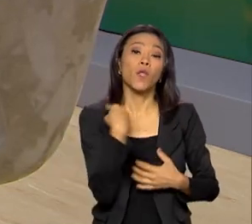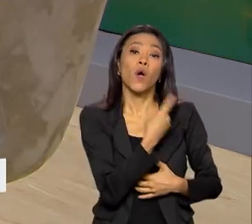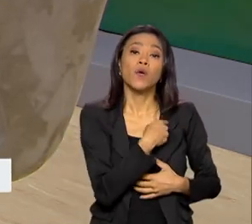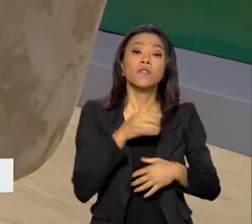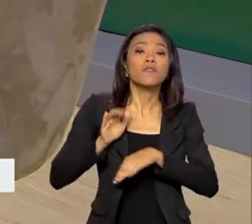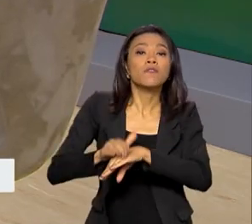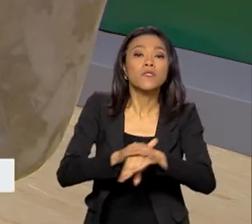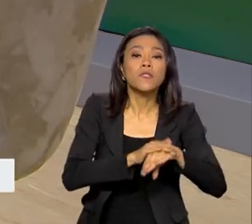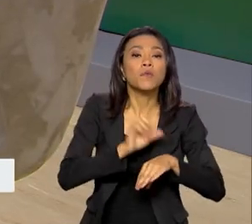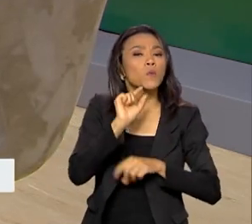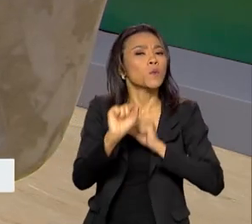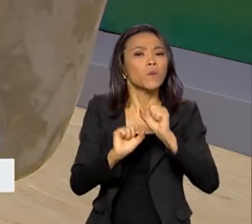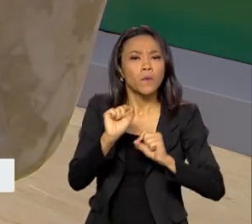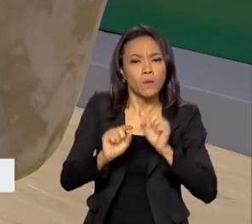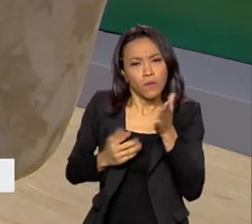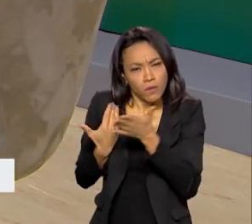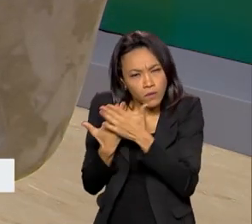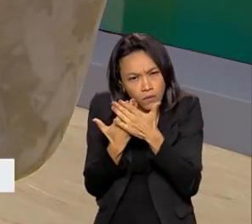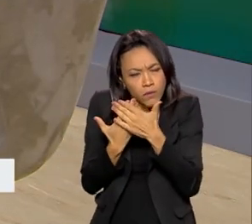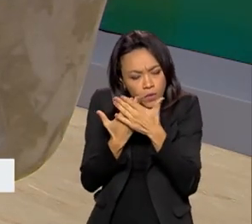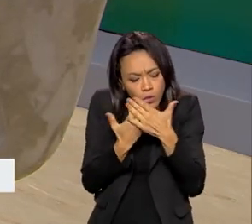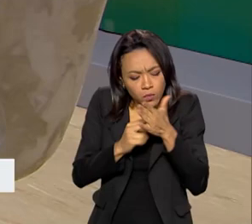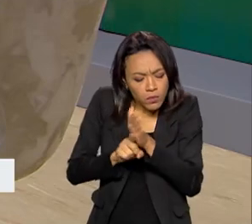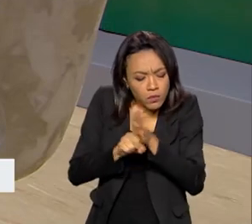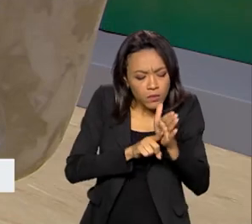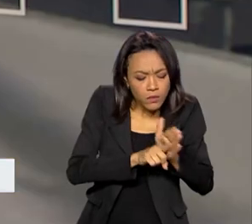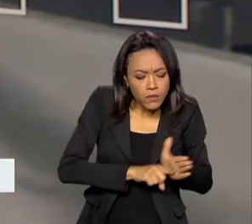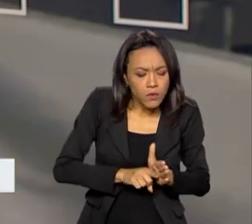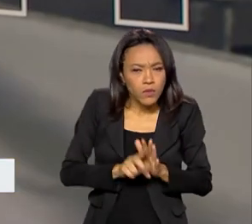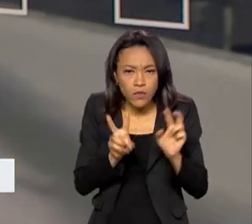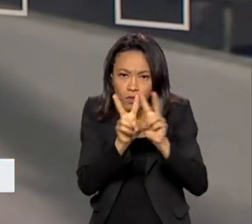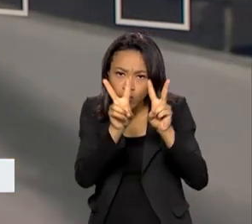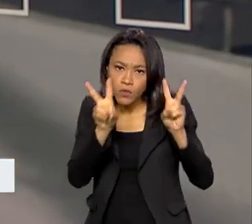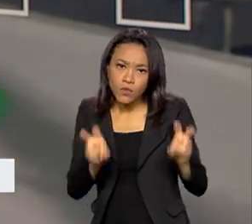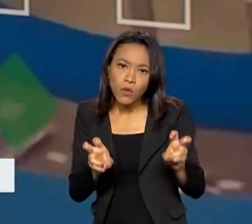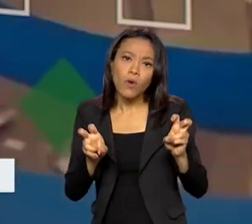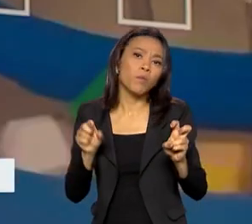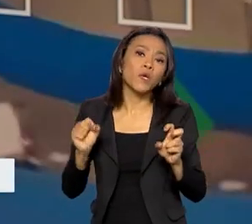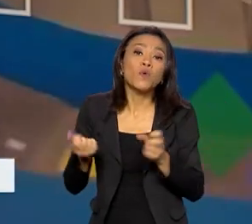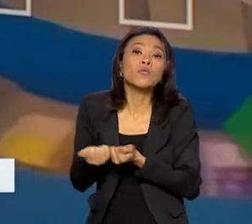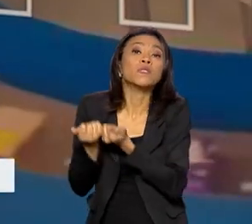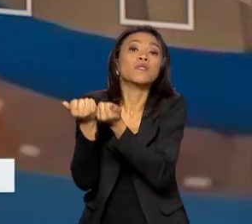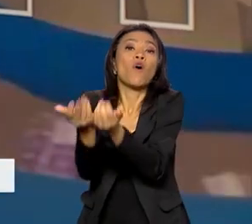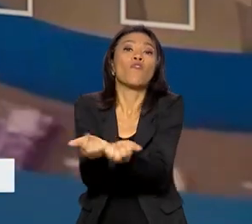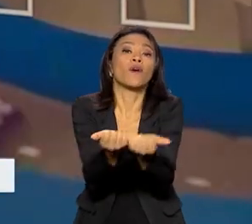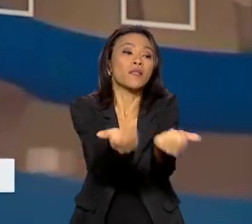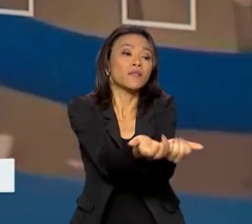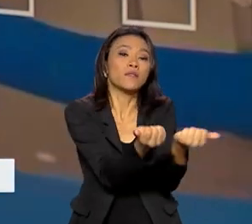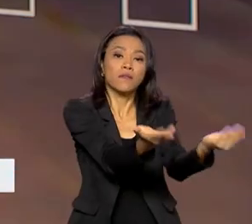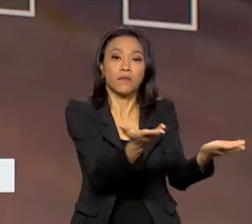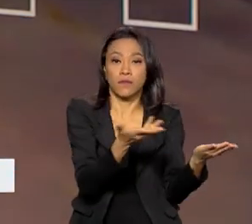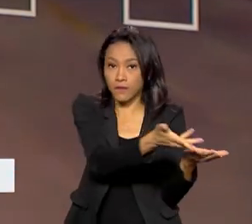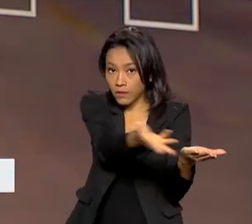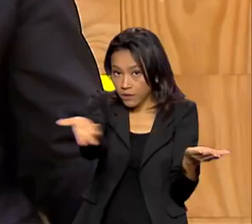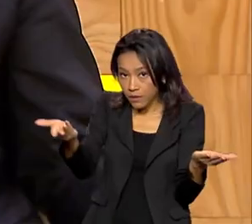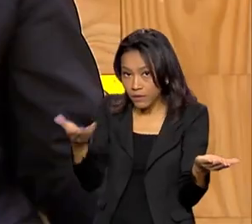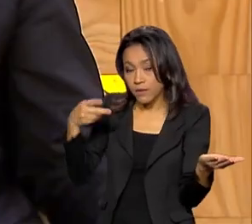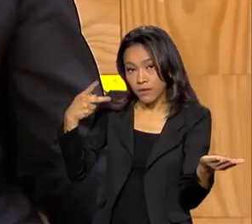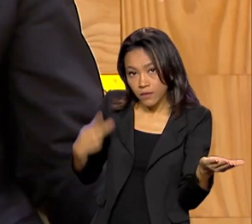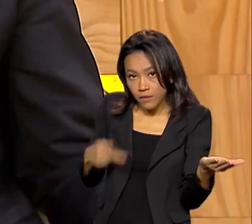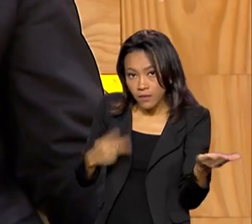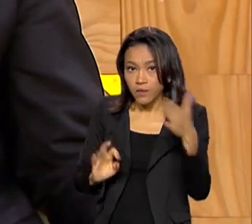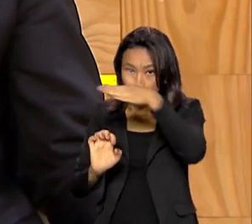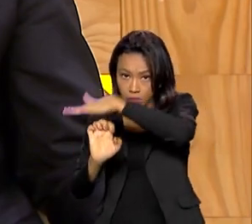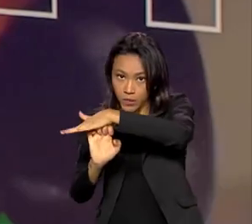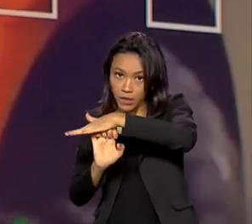um estudo muito eficiente da nossa carteira imobiliária, uma utilização lógica